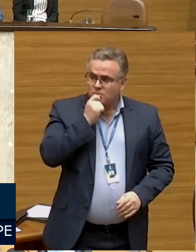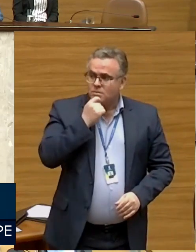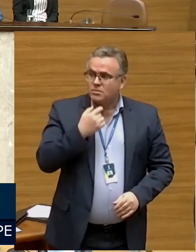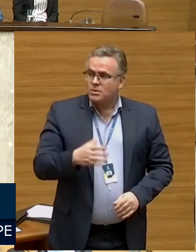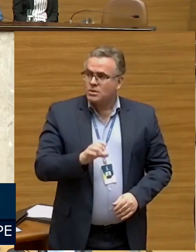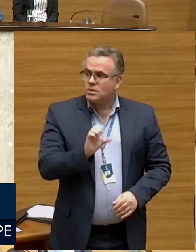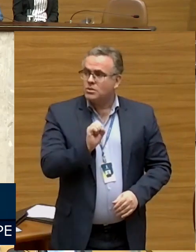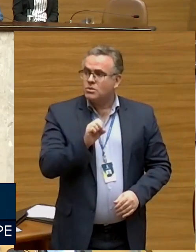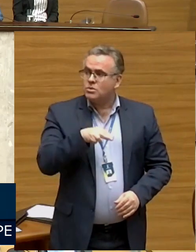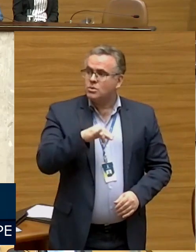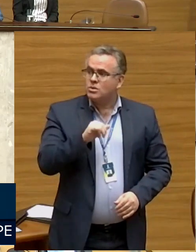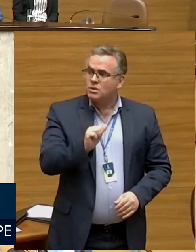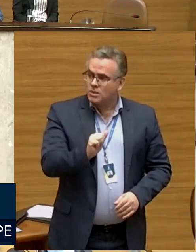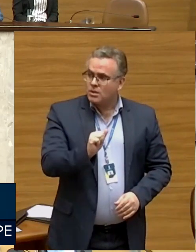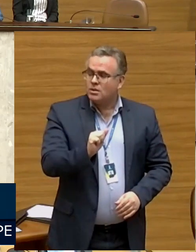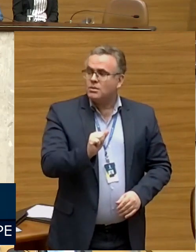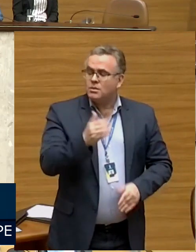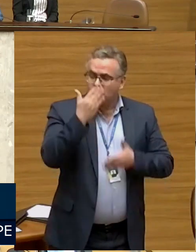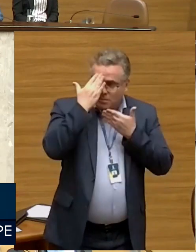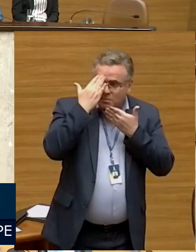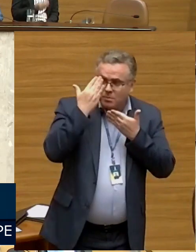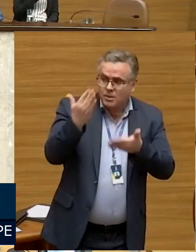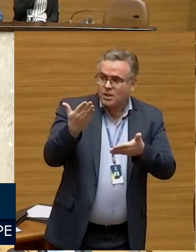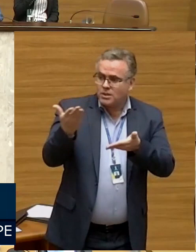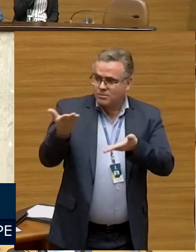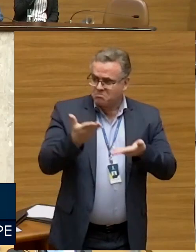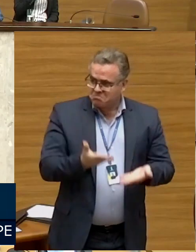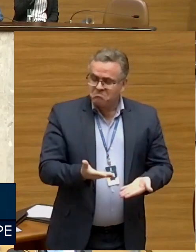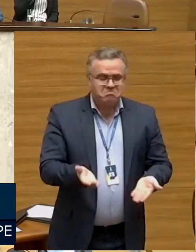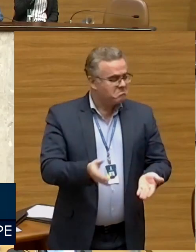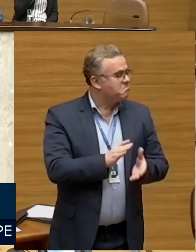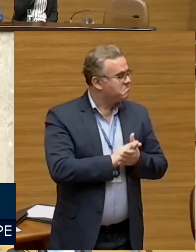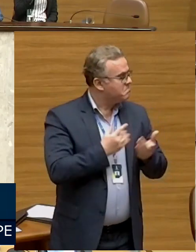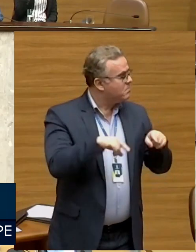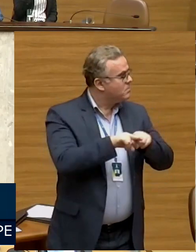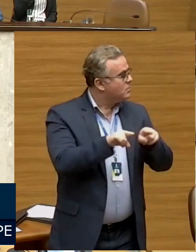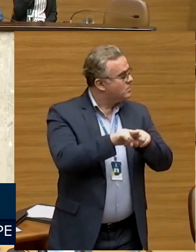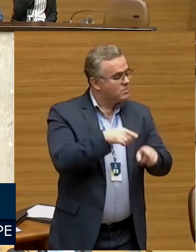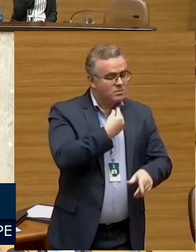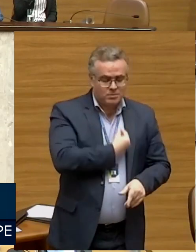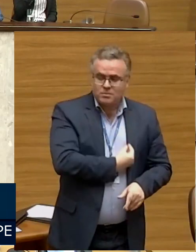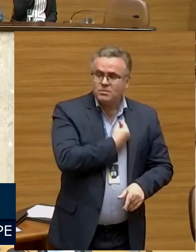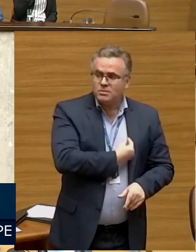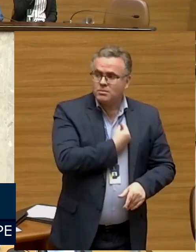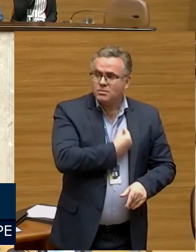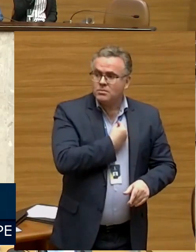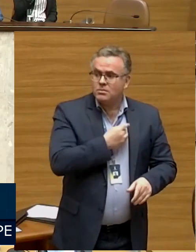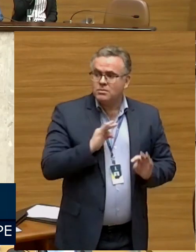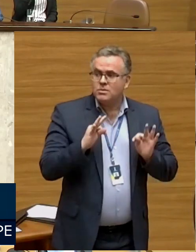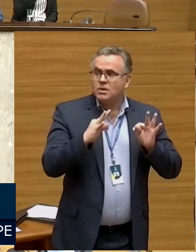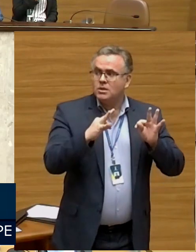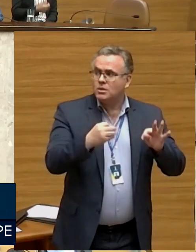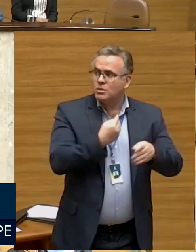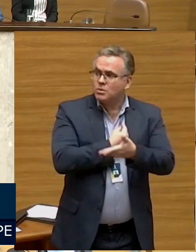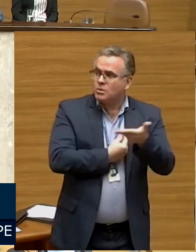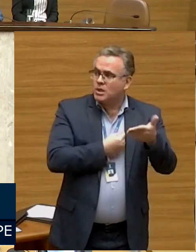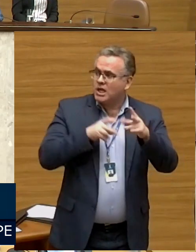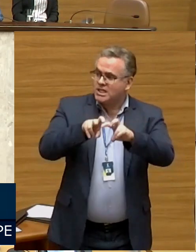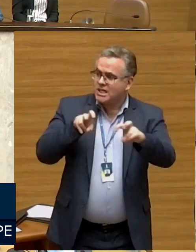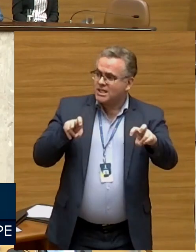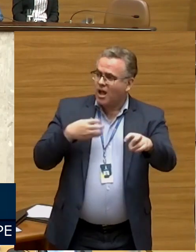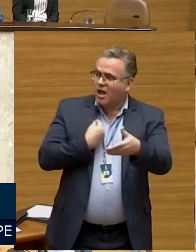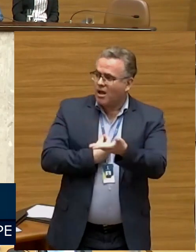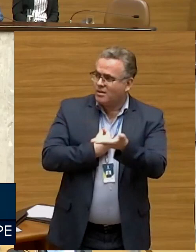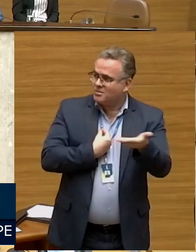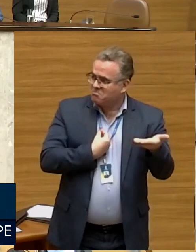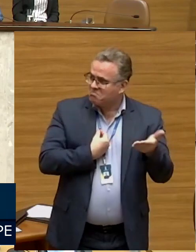Sônia Meire. Muito obrigada, Lucicleide. E também prestigiar a presença, né, de todas que estão aqui na galeria. A